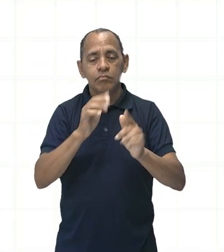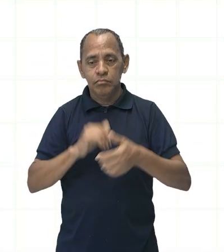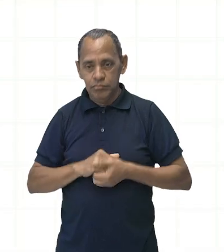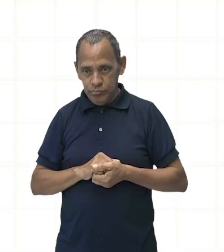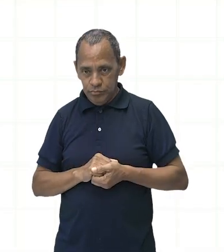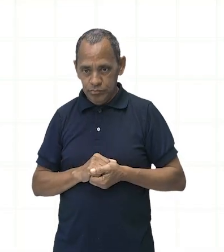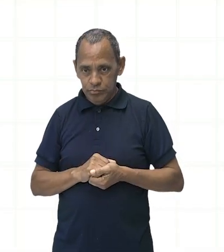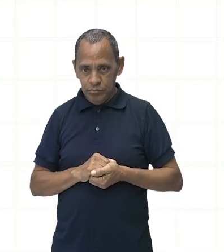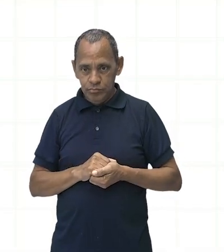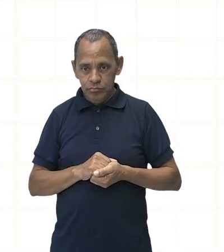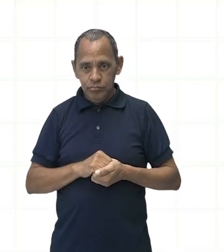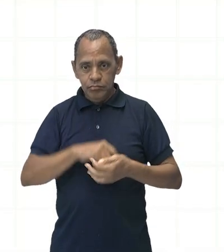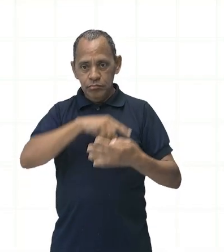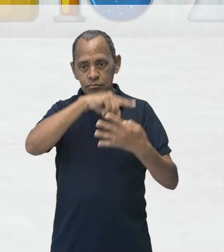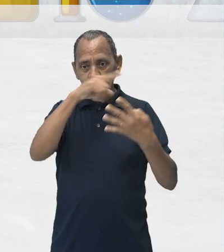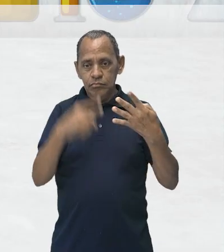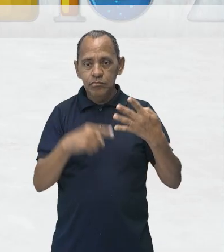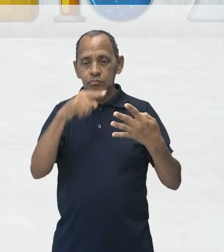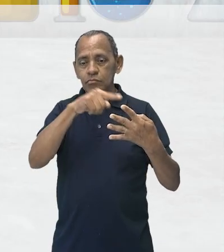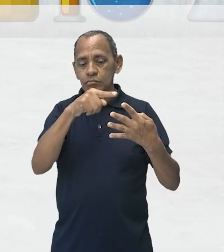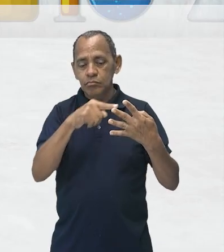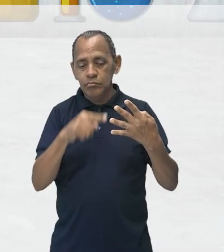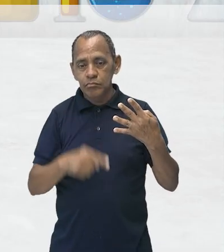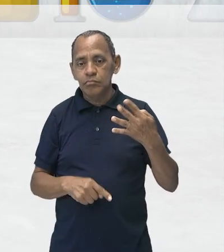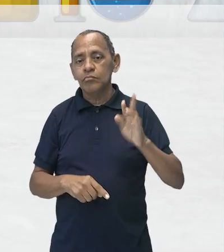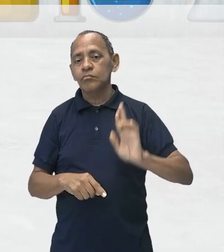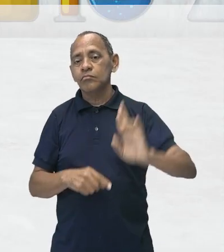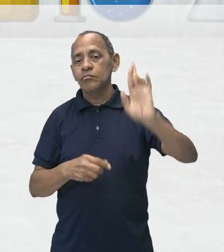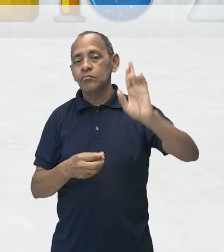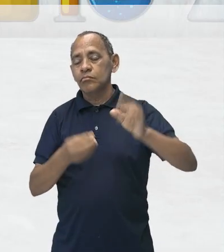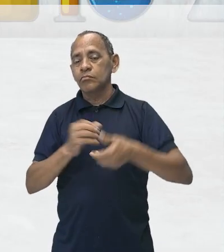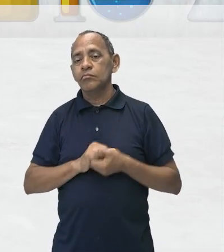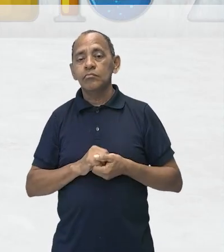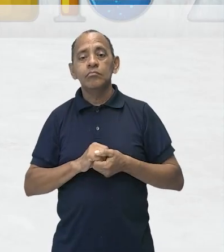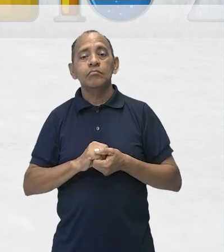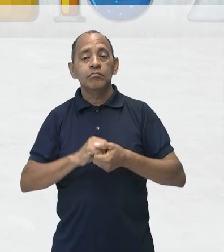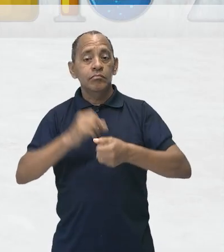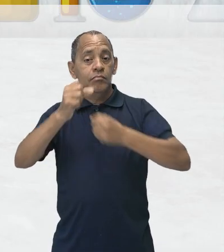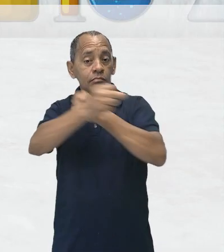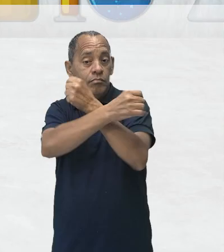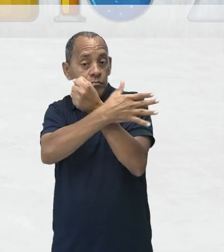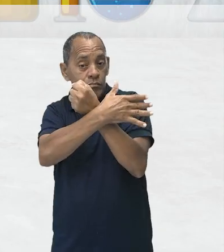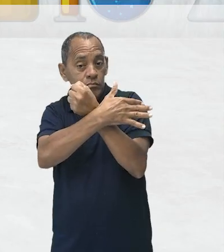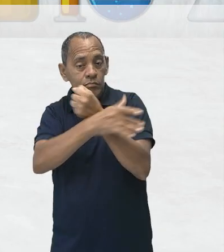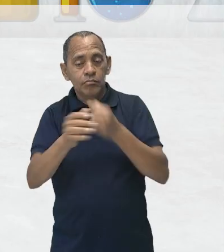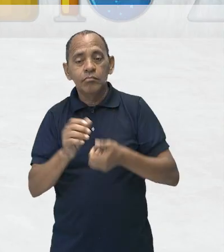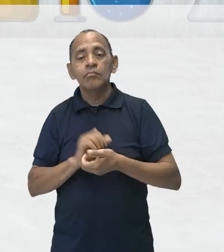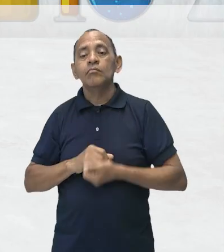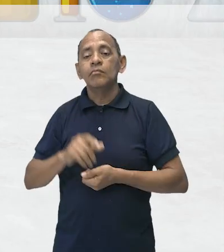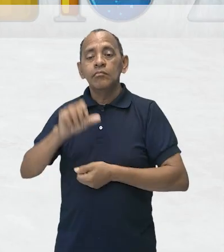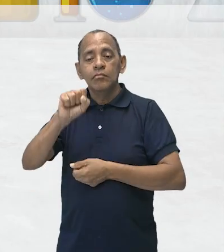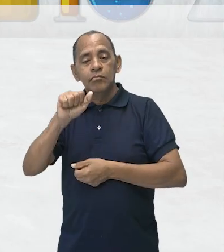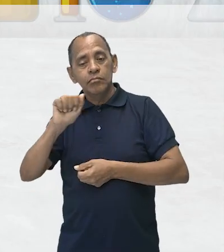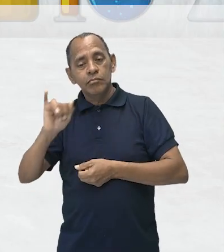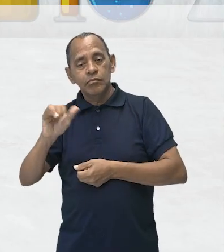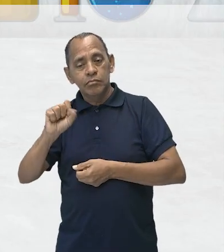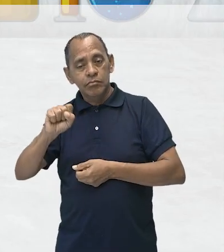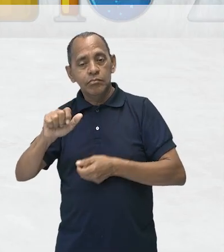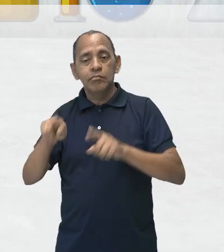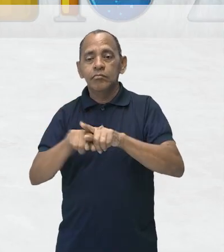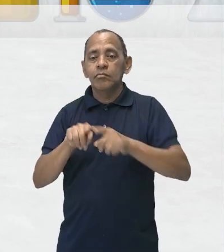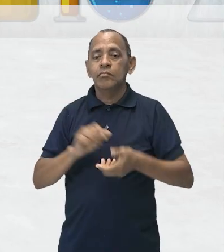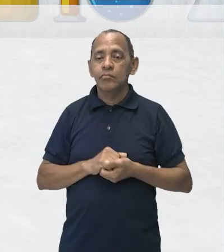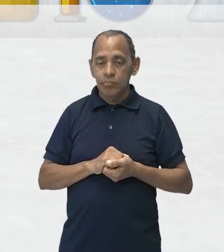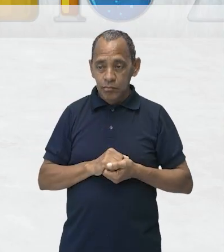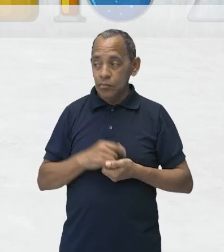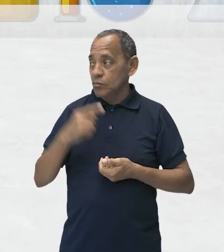inorgânicas. Elas são representadas pelos ácidos, pelos sais, pelas bases e pelos